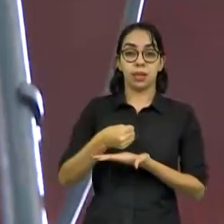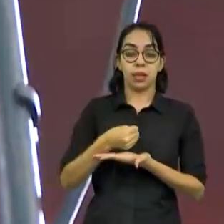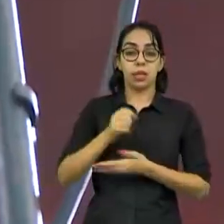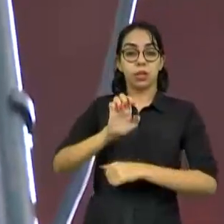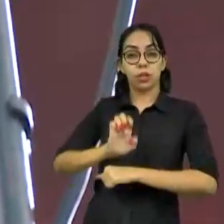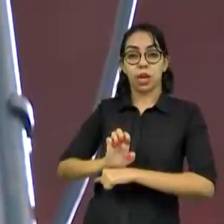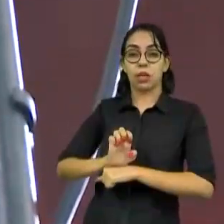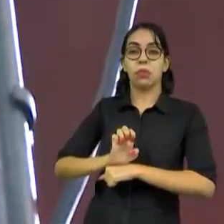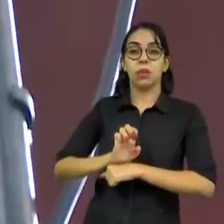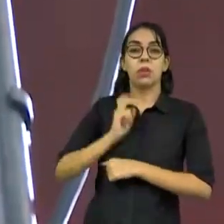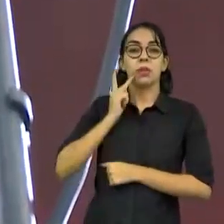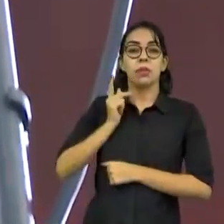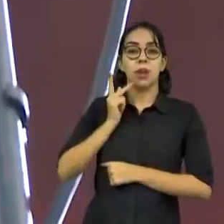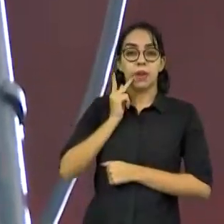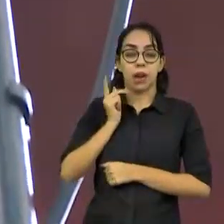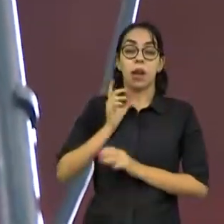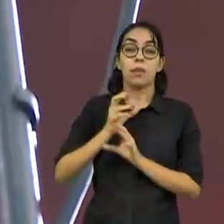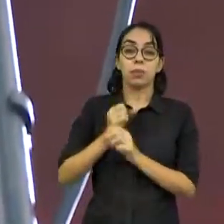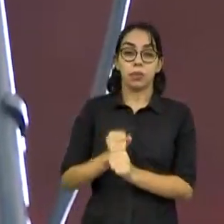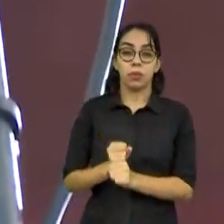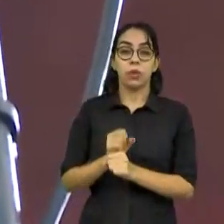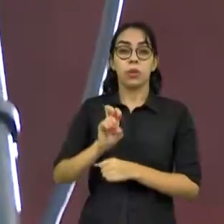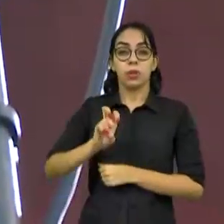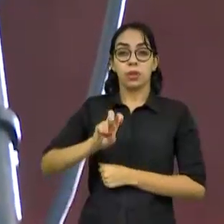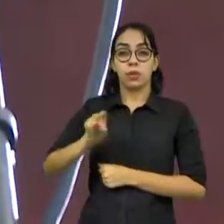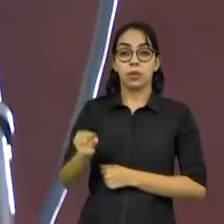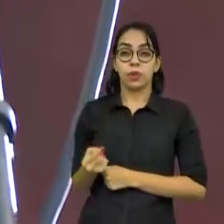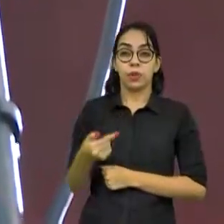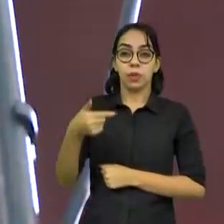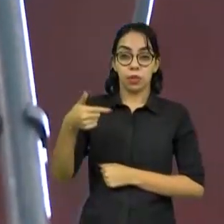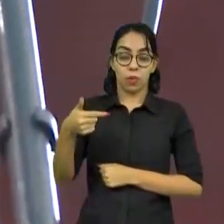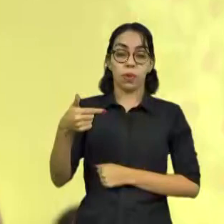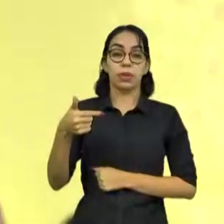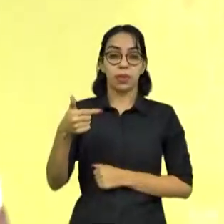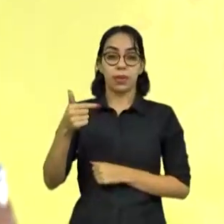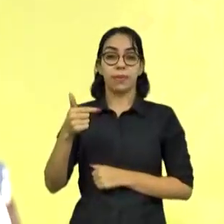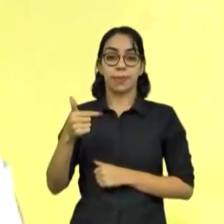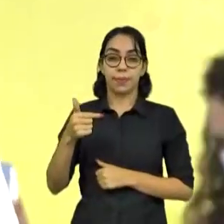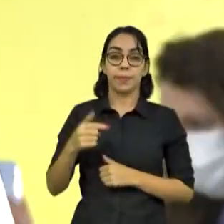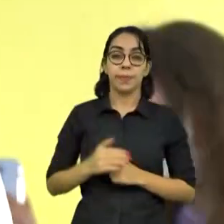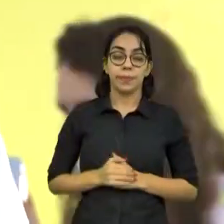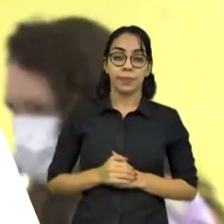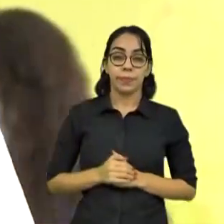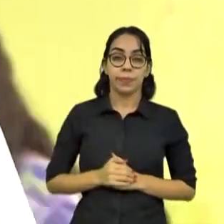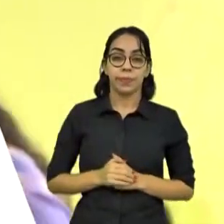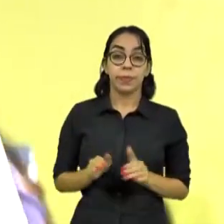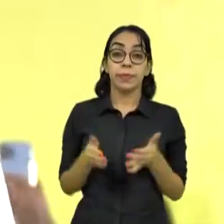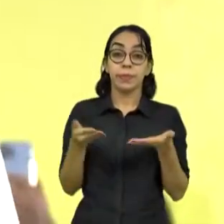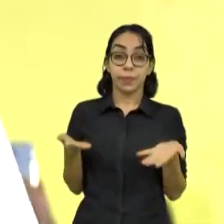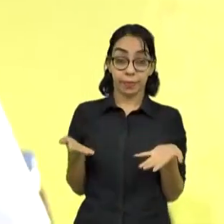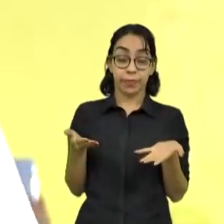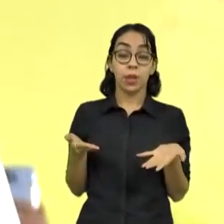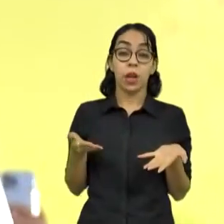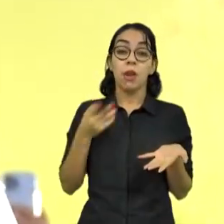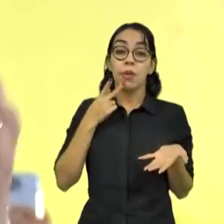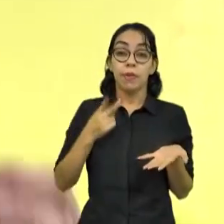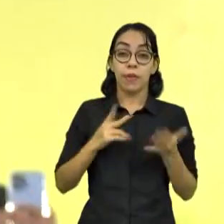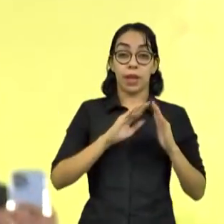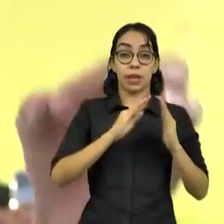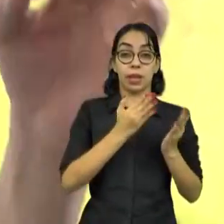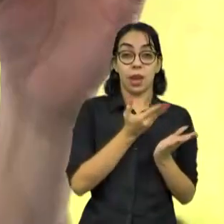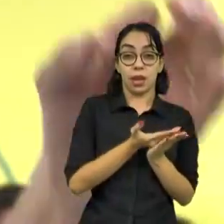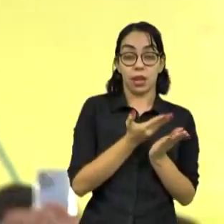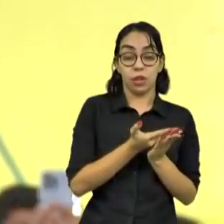5,2, ultrapassando a projeção para aquele ano, que era de 4,6. Ainda conforme o IDEB, a rede pública cearense